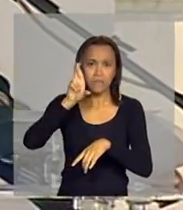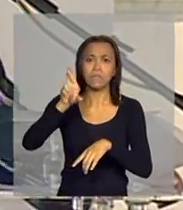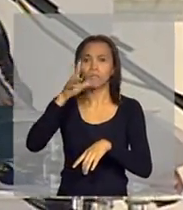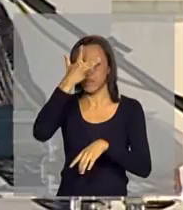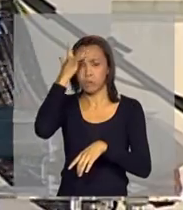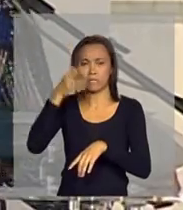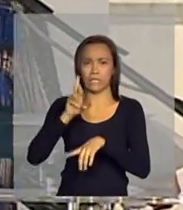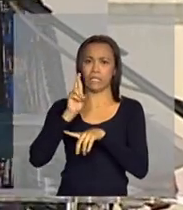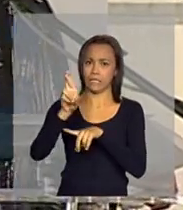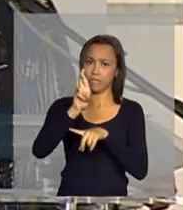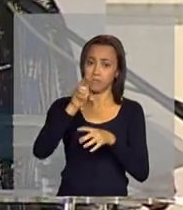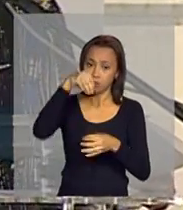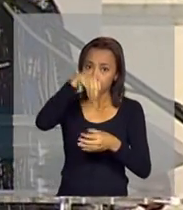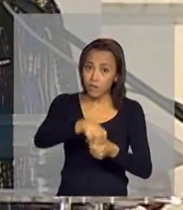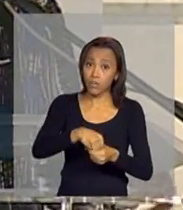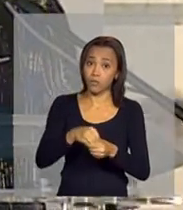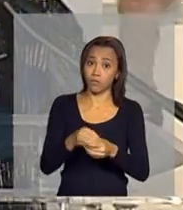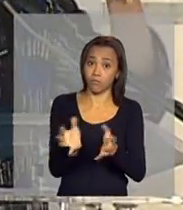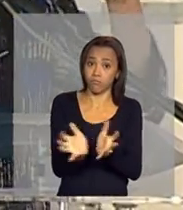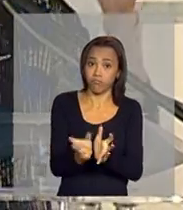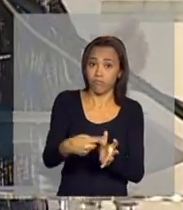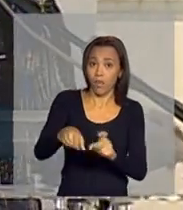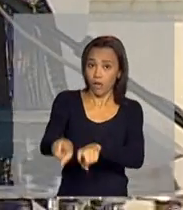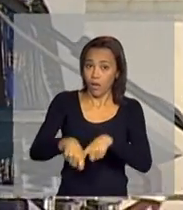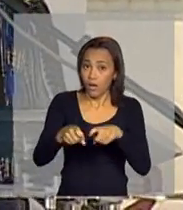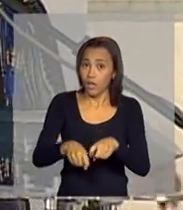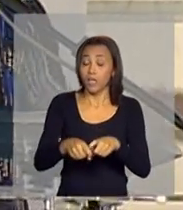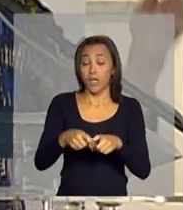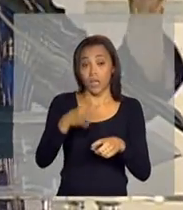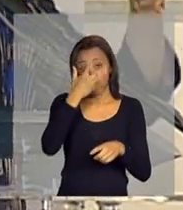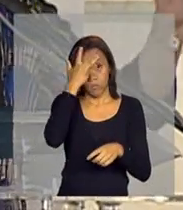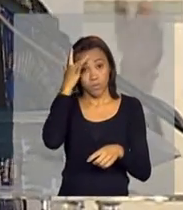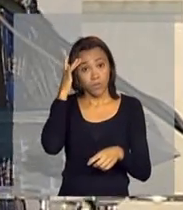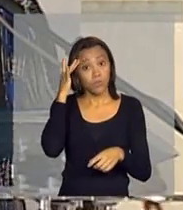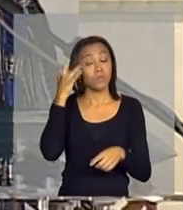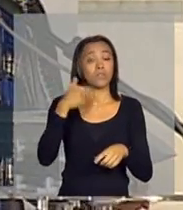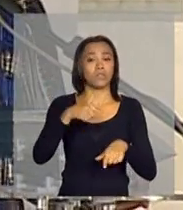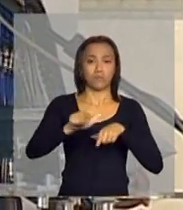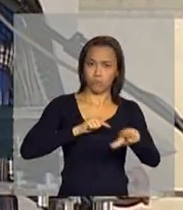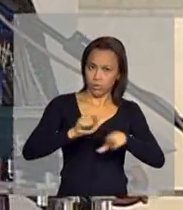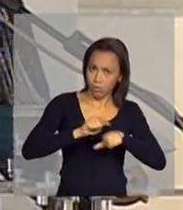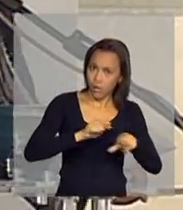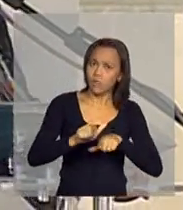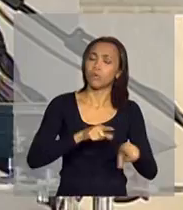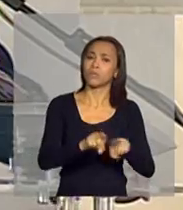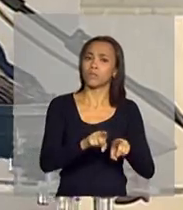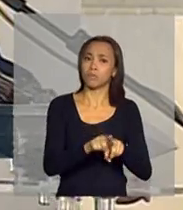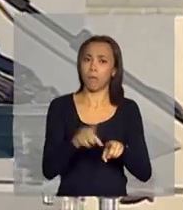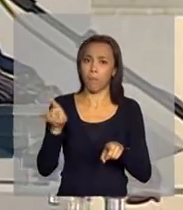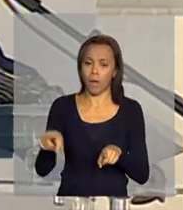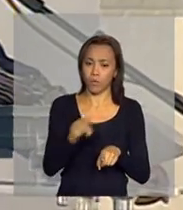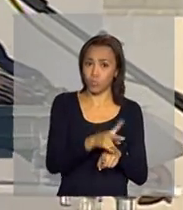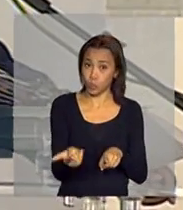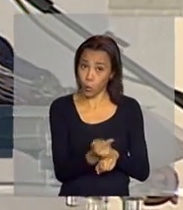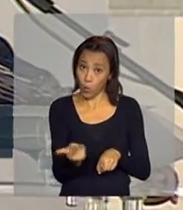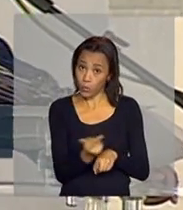As lideranças do setor, na área dos produtores, na área dos trabalhadores, elas hoje têm